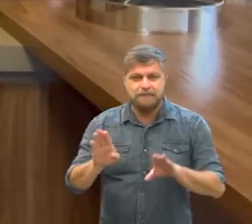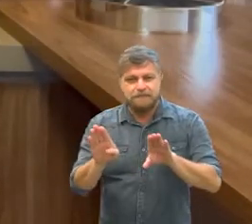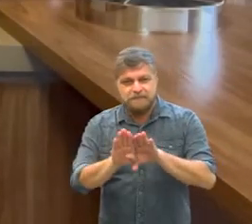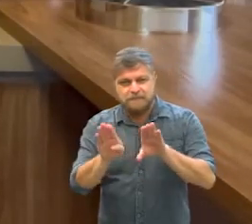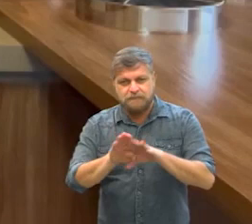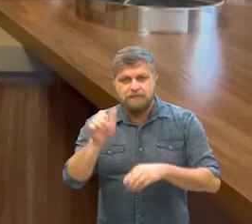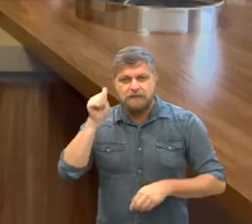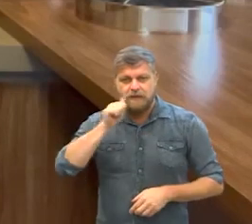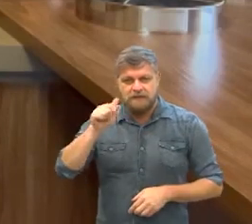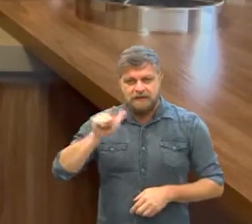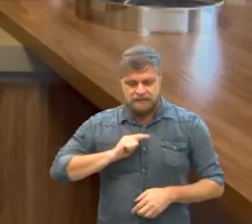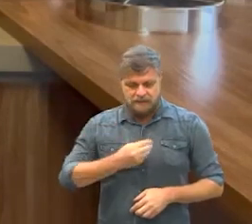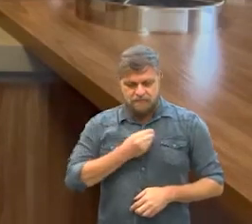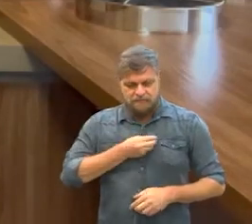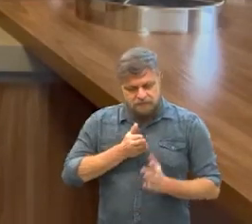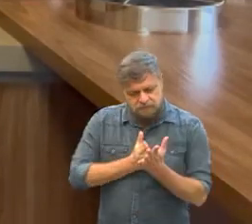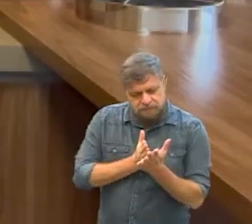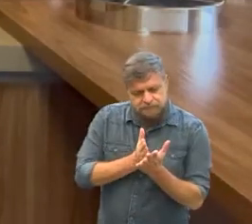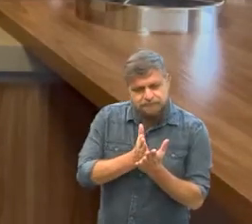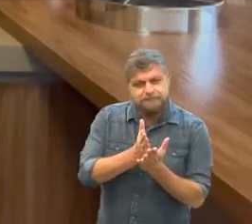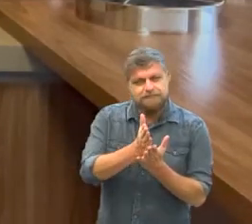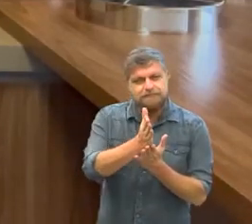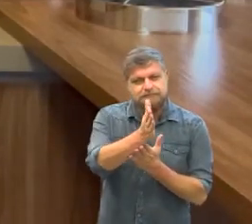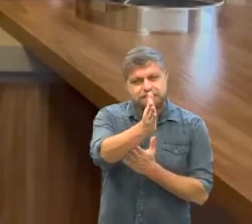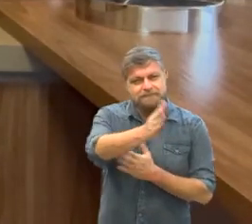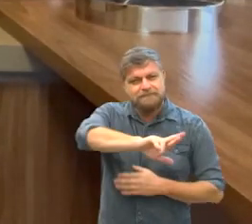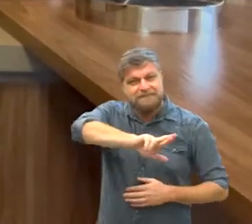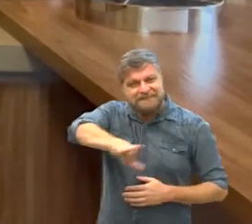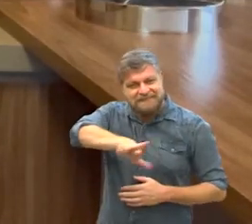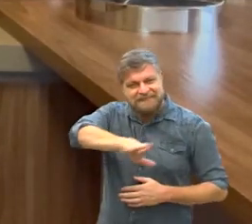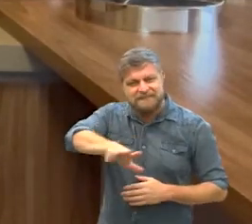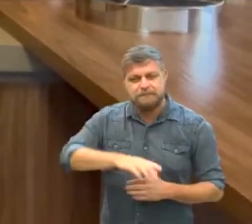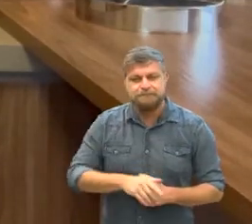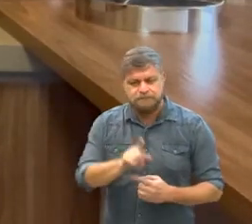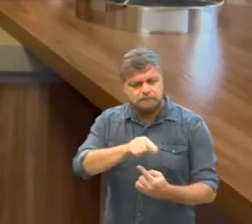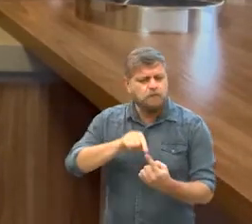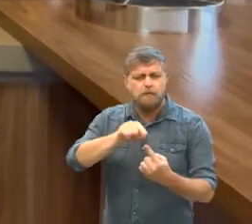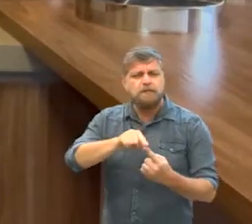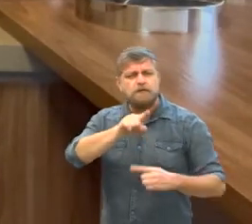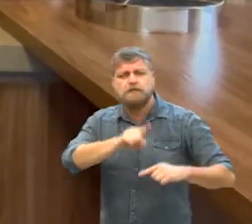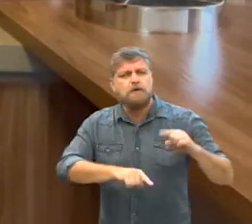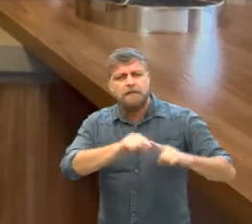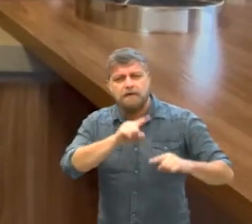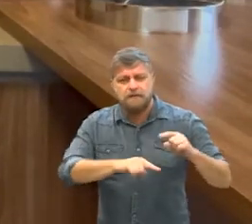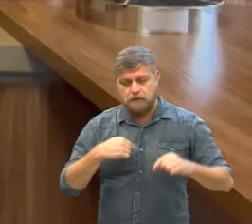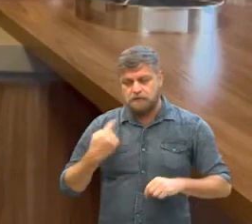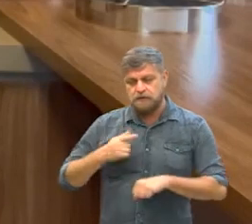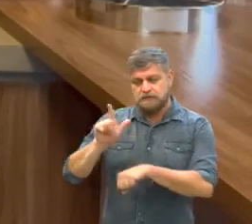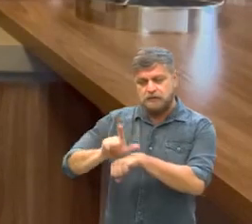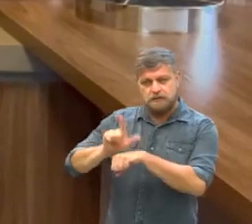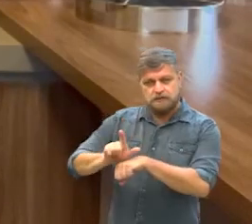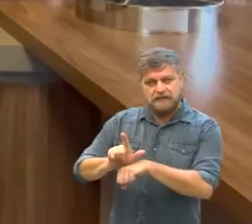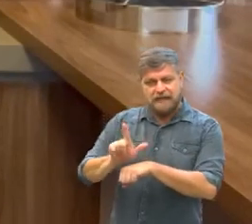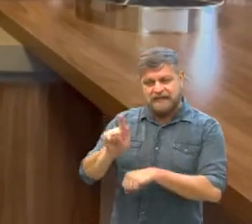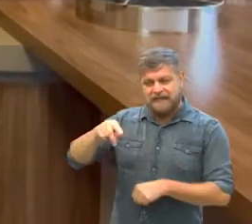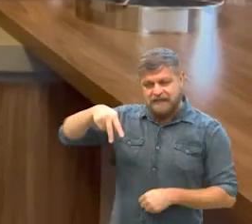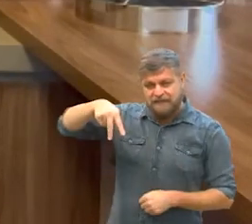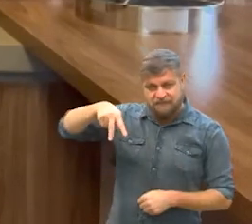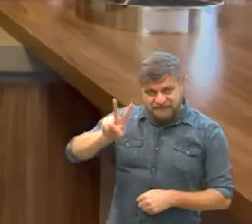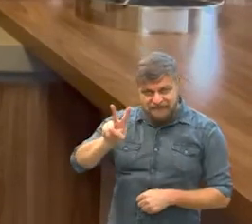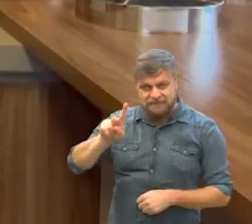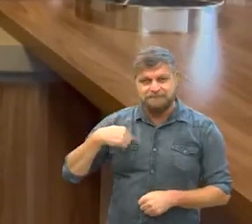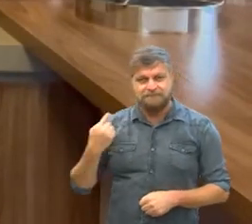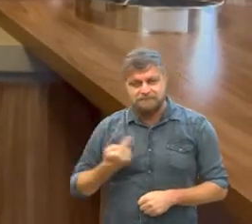também consiga trilhar um caminho diferente. Qual que é o objetivo desse material para a Quinta? O nosso objetivo